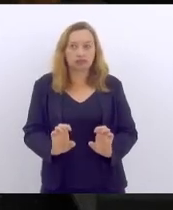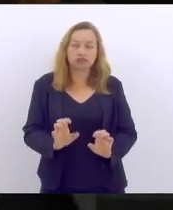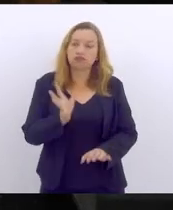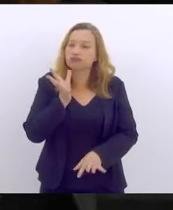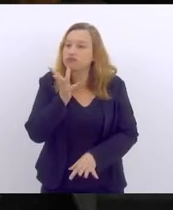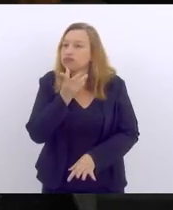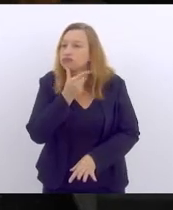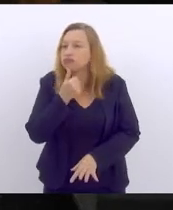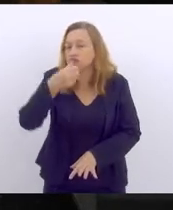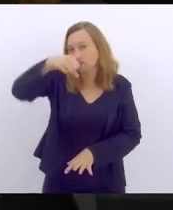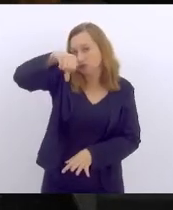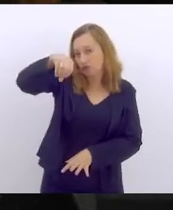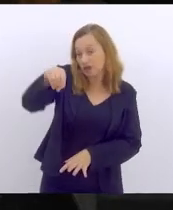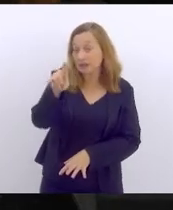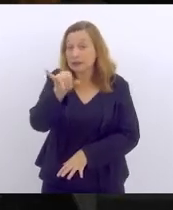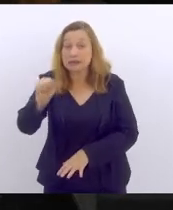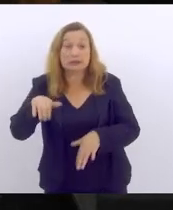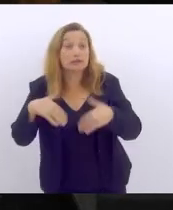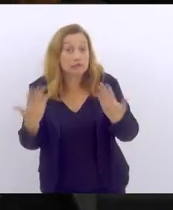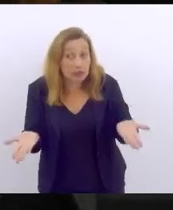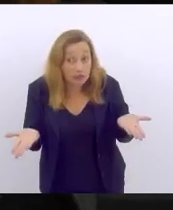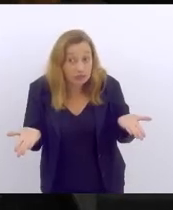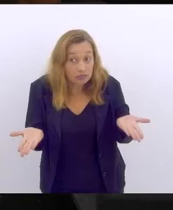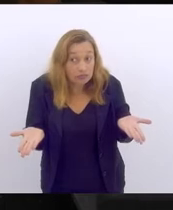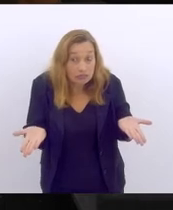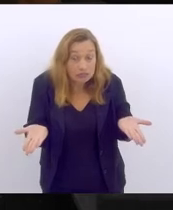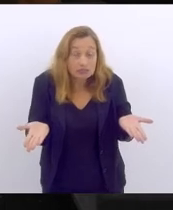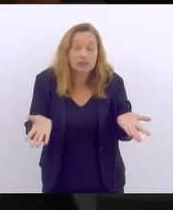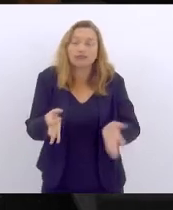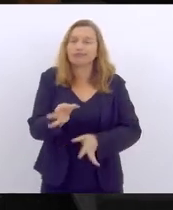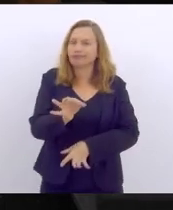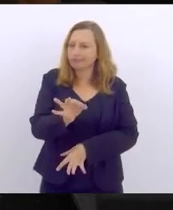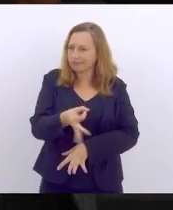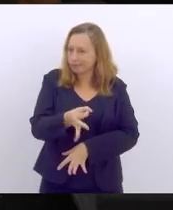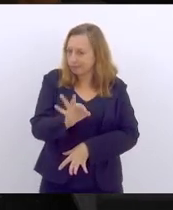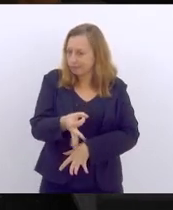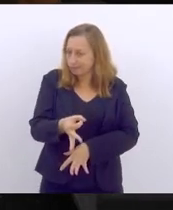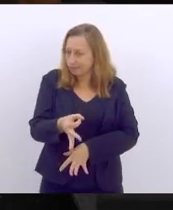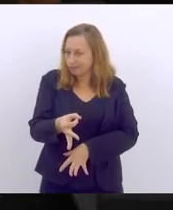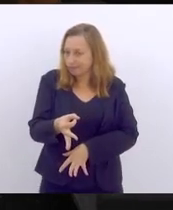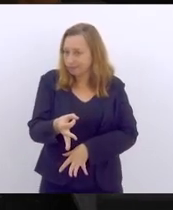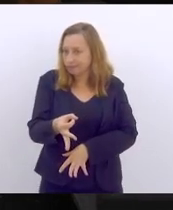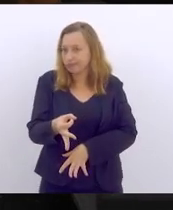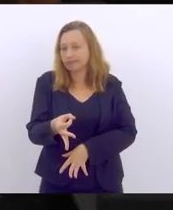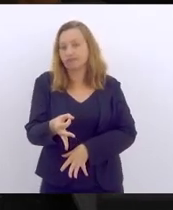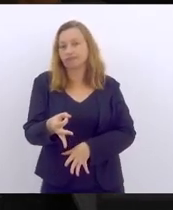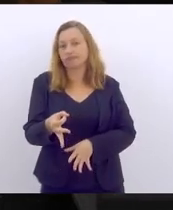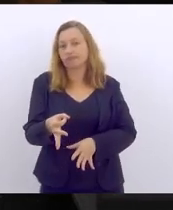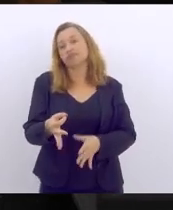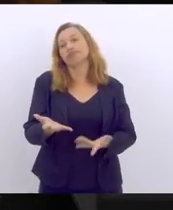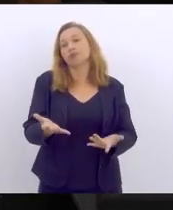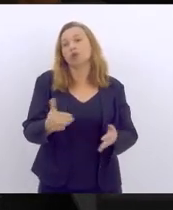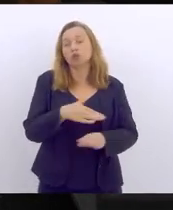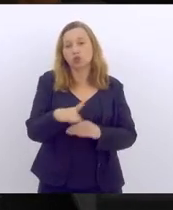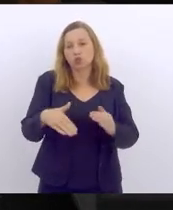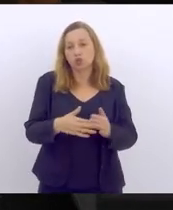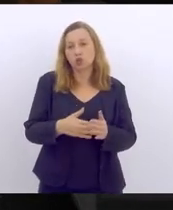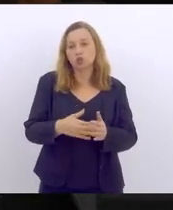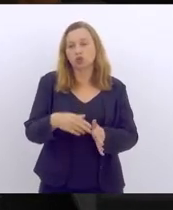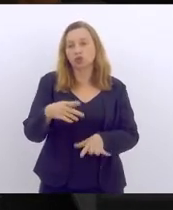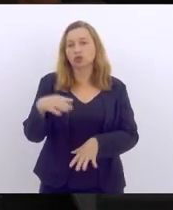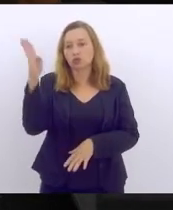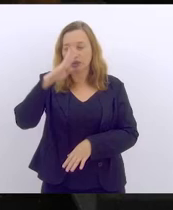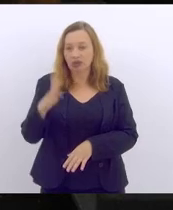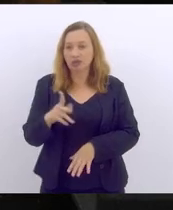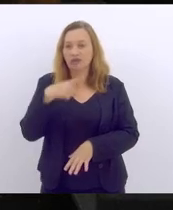90 dias então Possivelmente com essa radicalização todo mundo no Brasil tá falando o nome